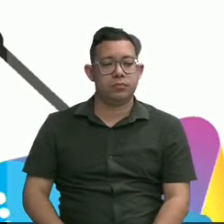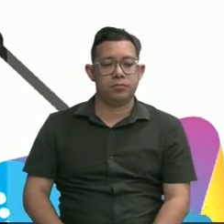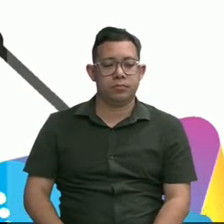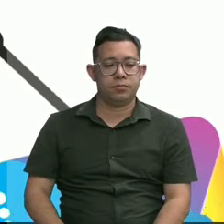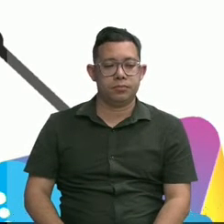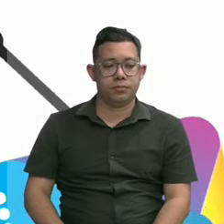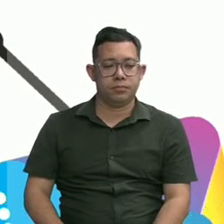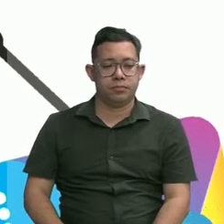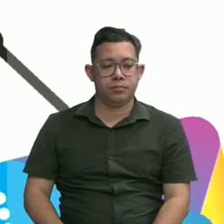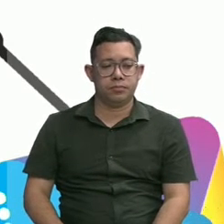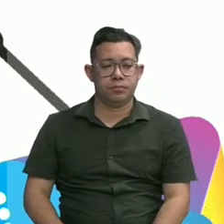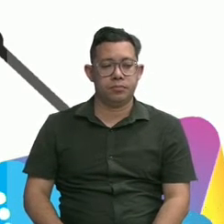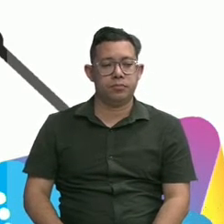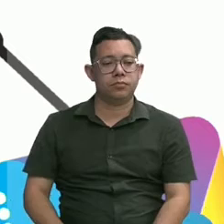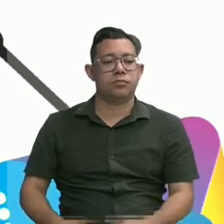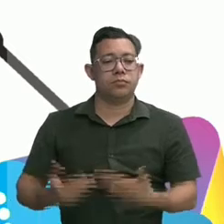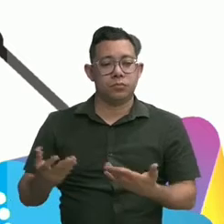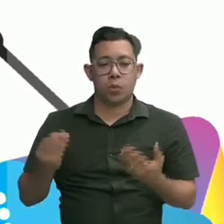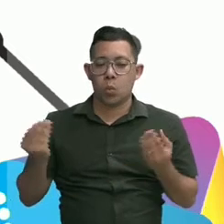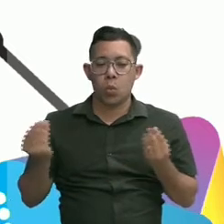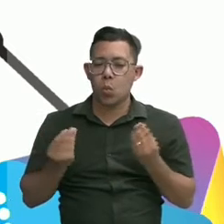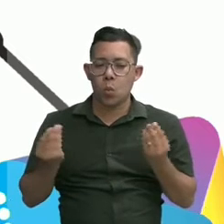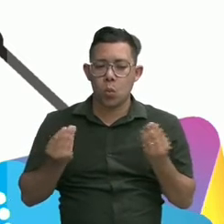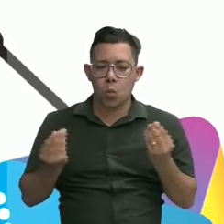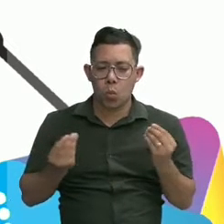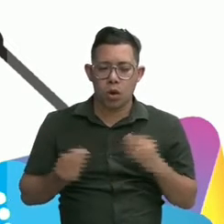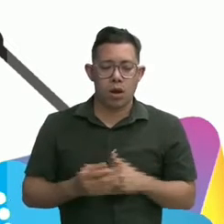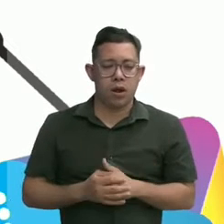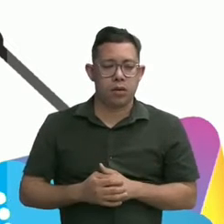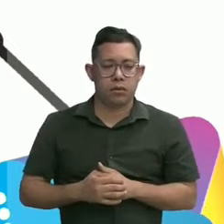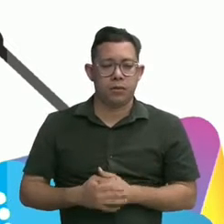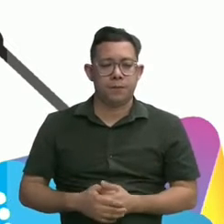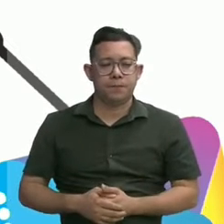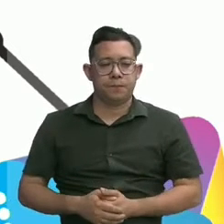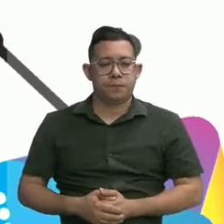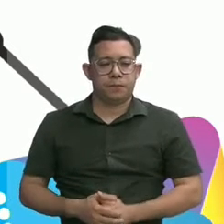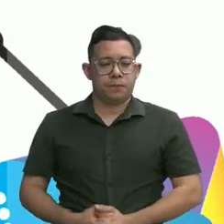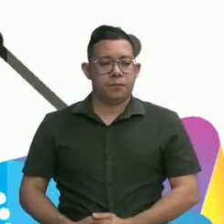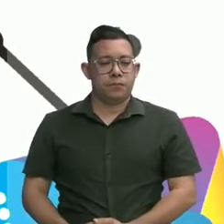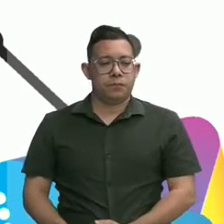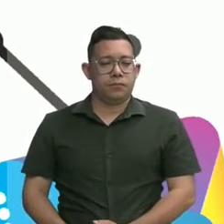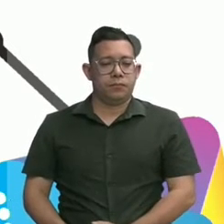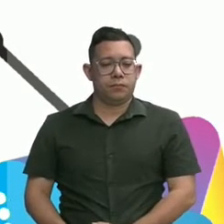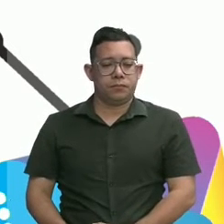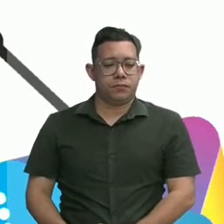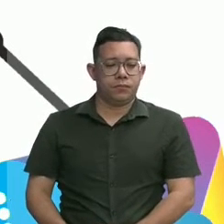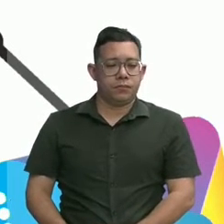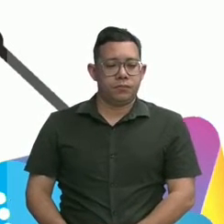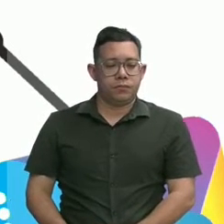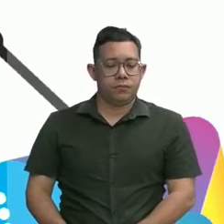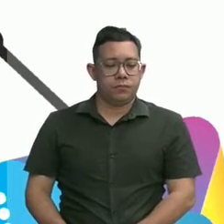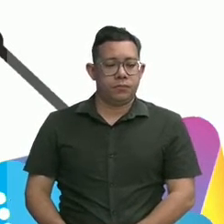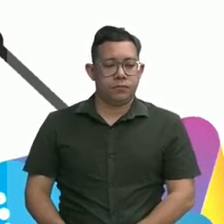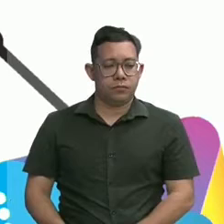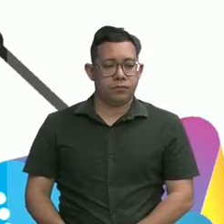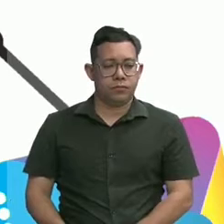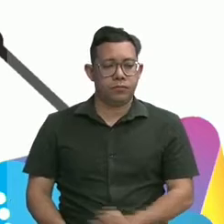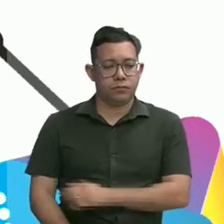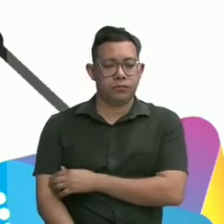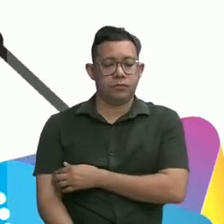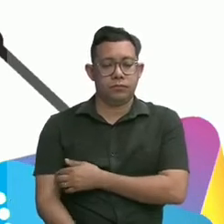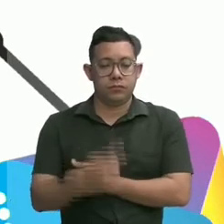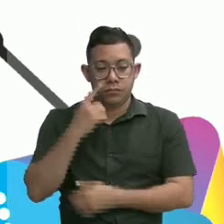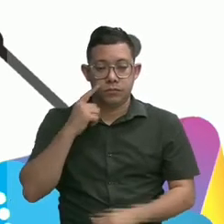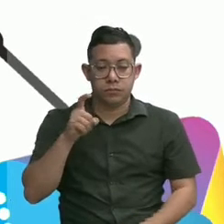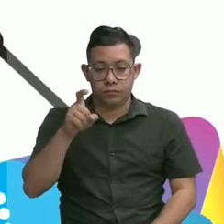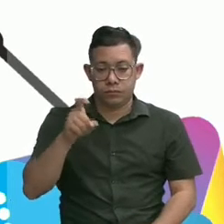10 metros mas tá bom como a área de um retângulo é o produto das medidas da largura e do comprimento ele